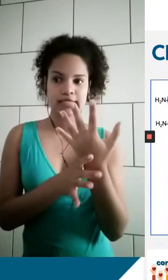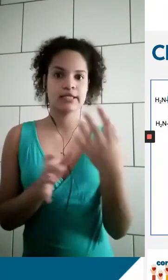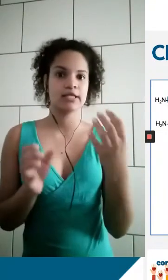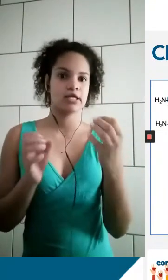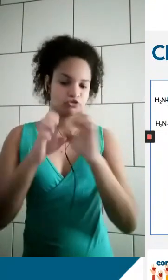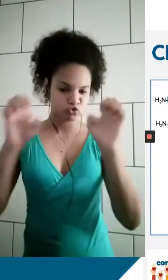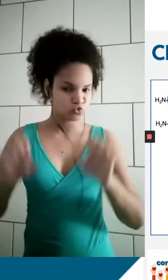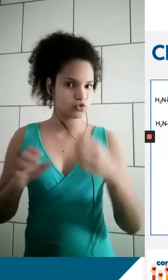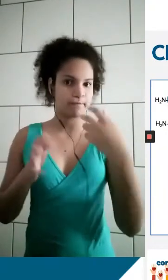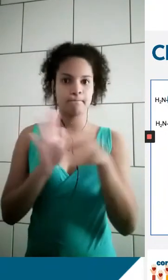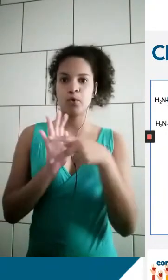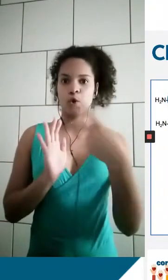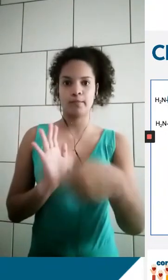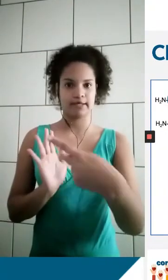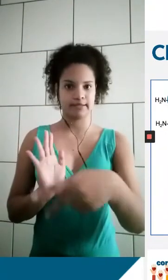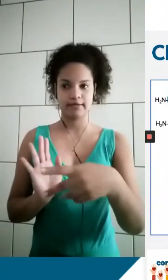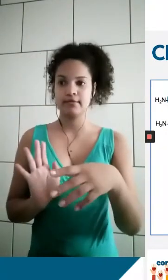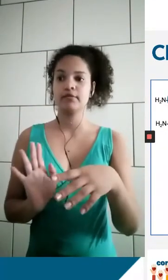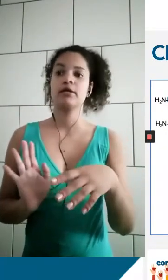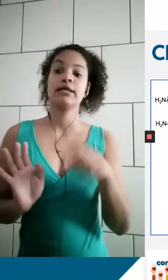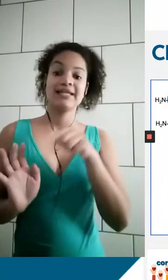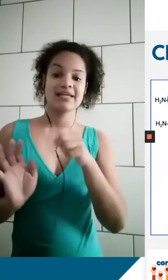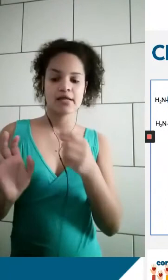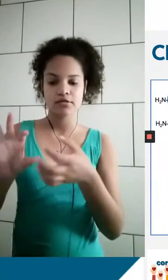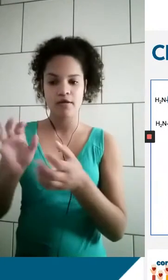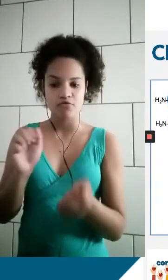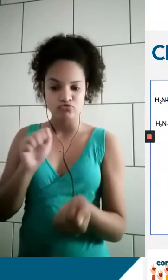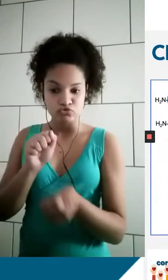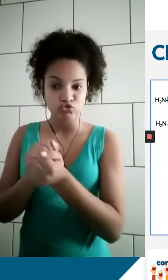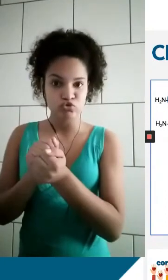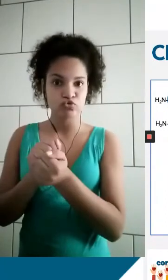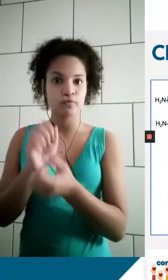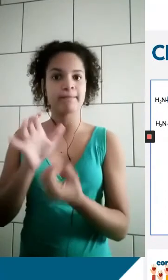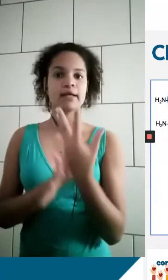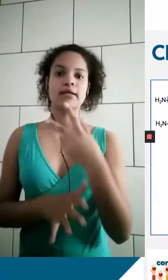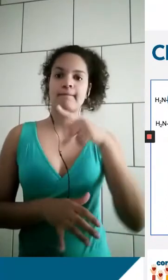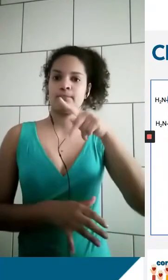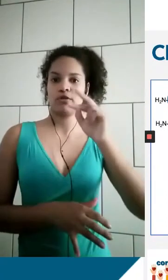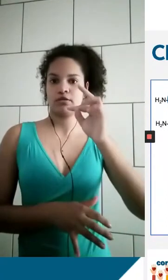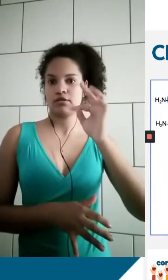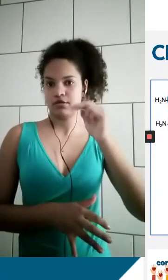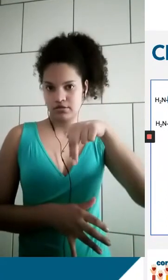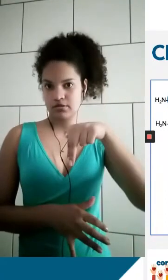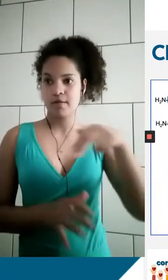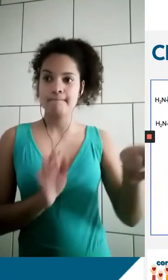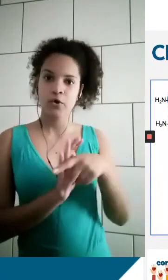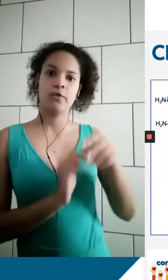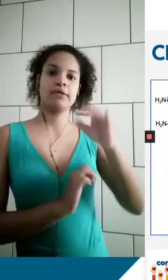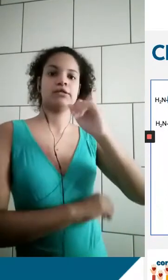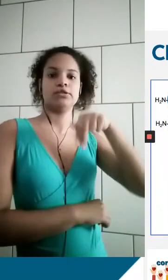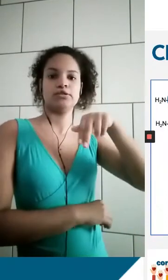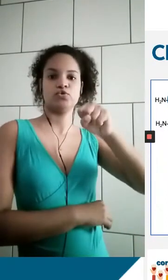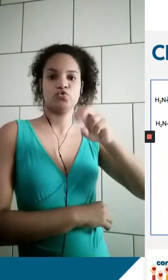conformação estrutural, originam conformações estruturais e elas se reúnem para formar a molécula de insulina.